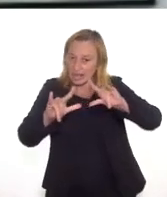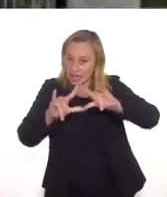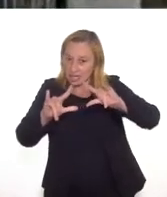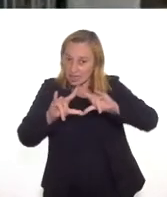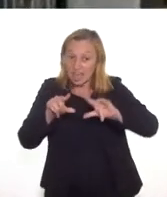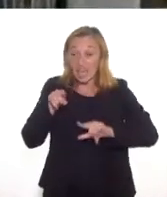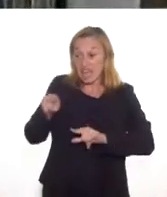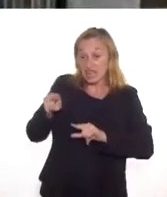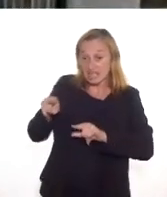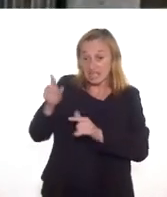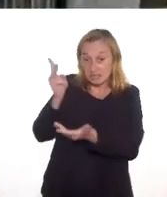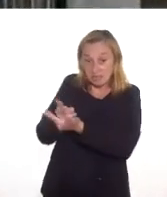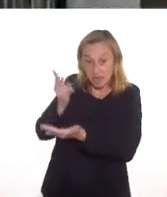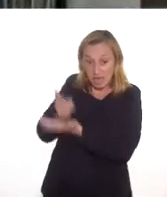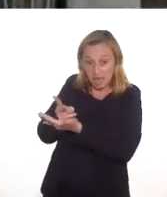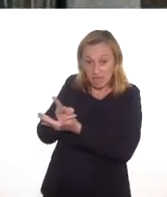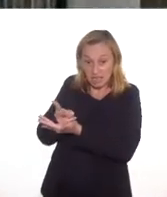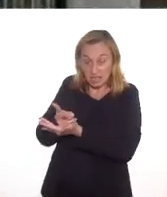esses mesmos